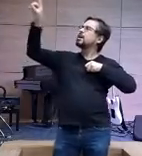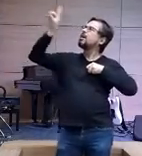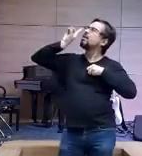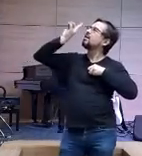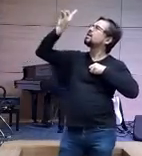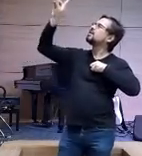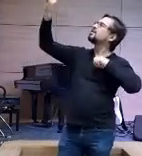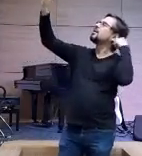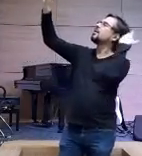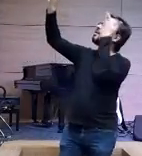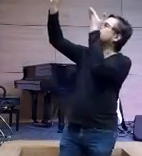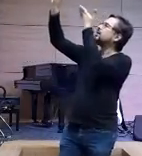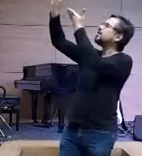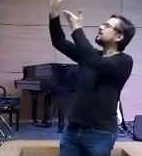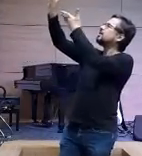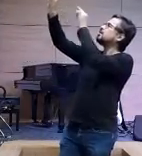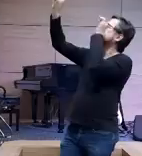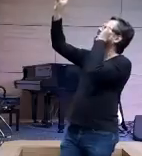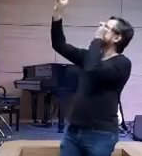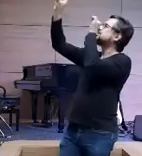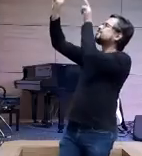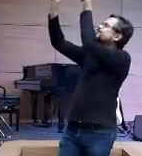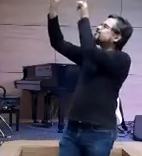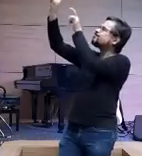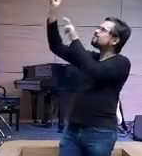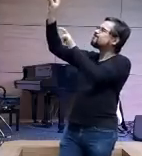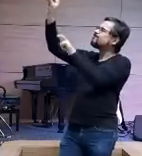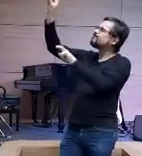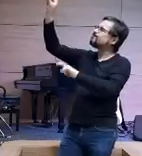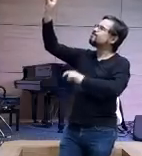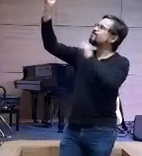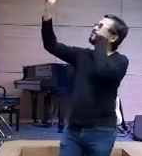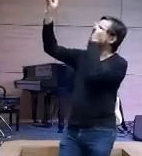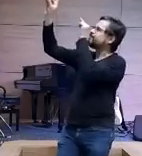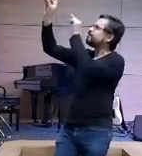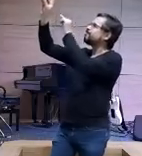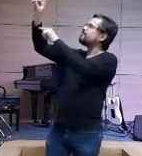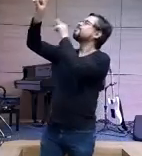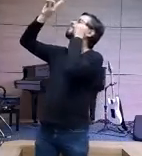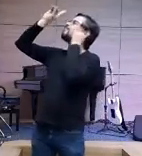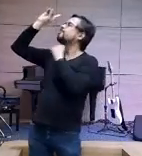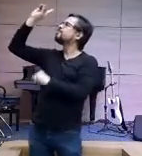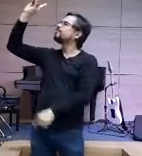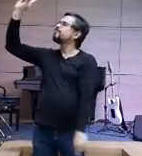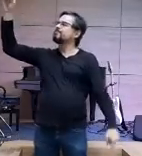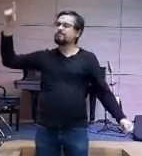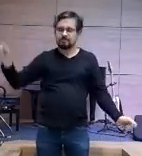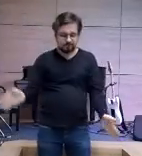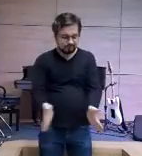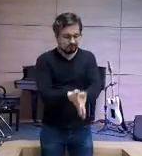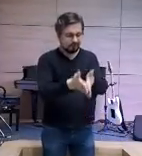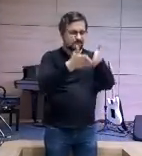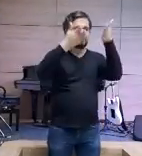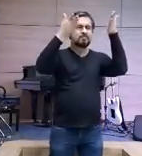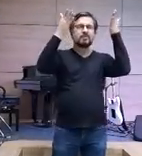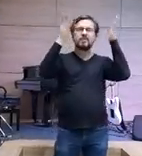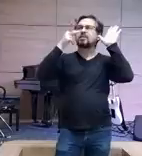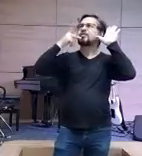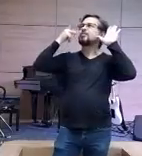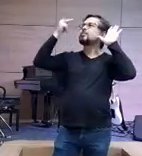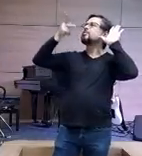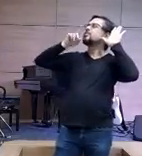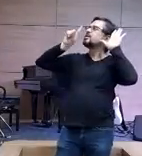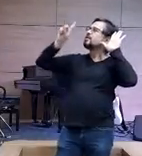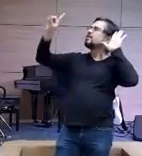tu és O meu Deus é Deus de Milagres Deus de